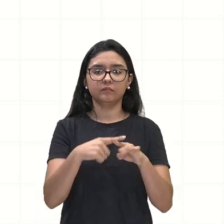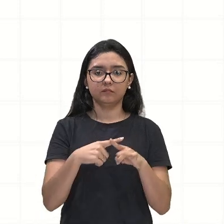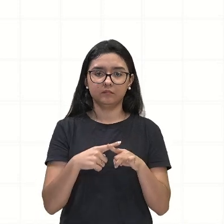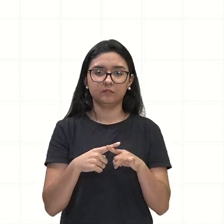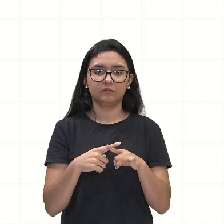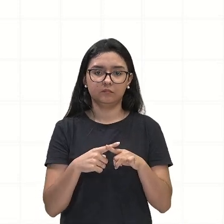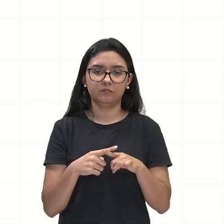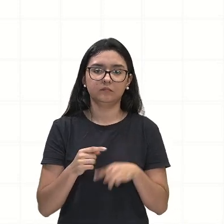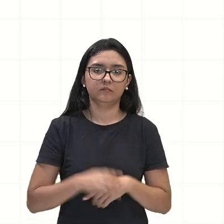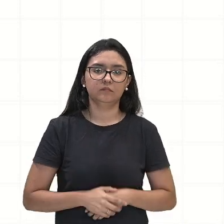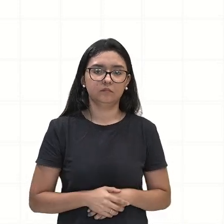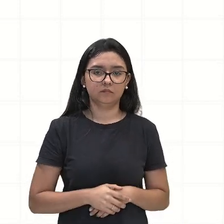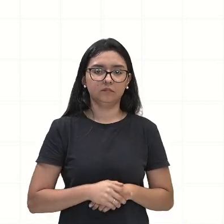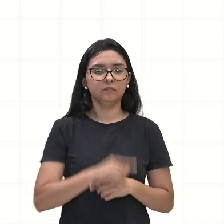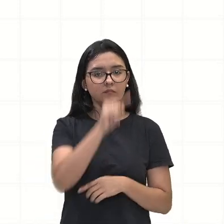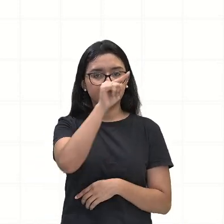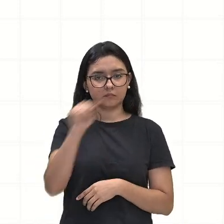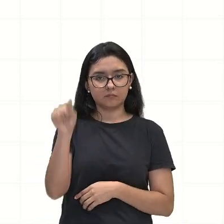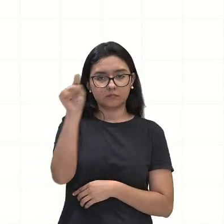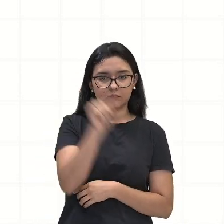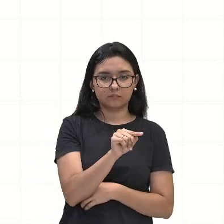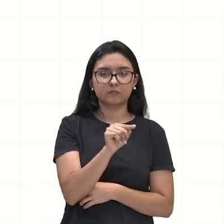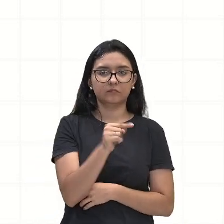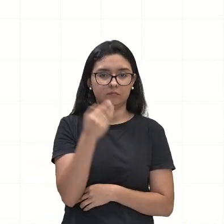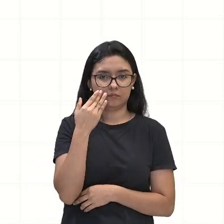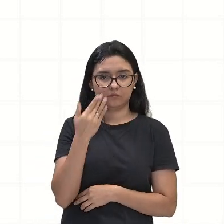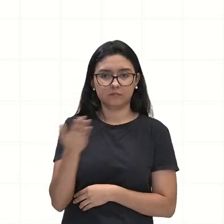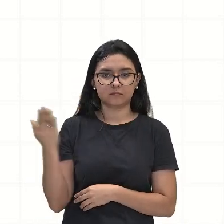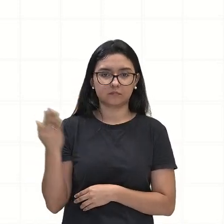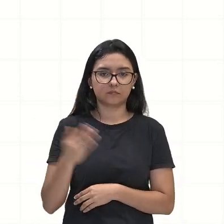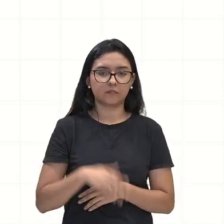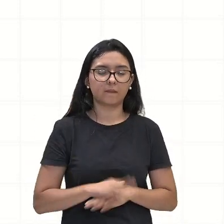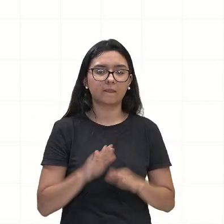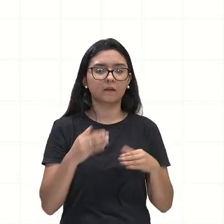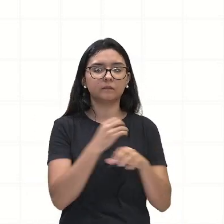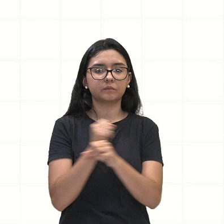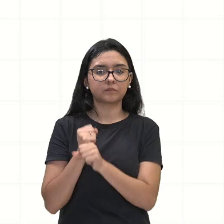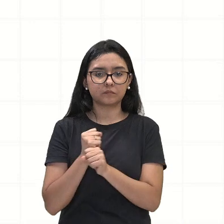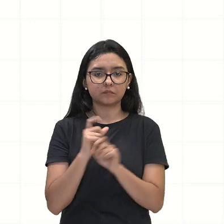dos meios pelos extremos. Então, vai ficar